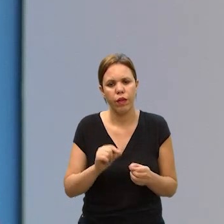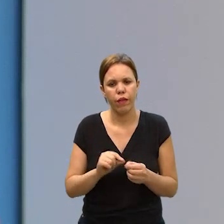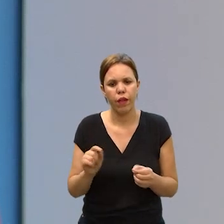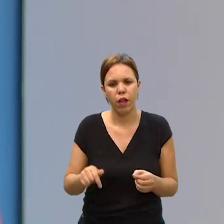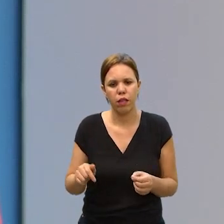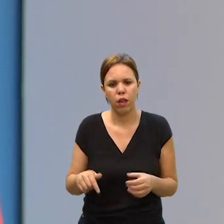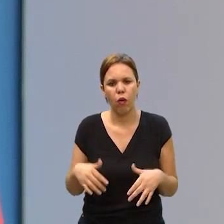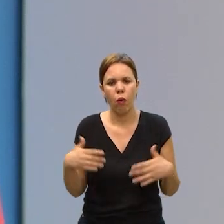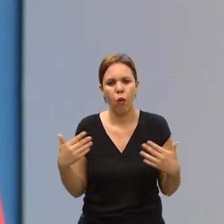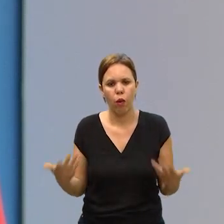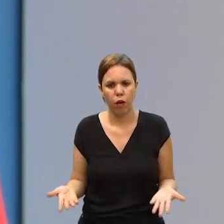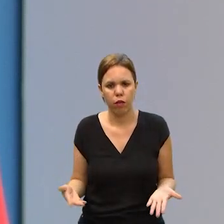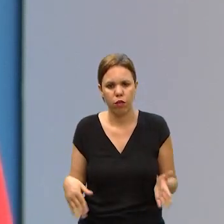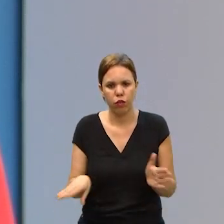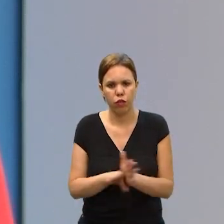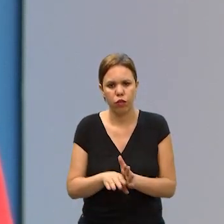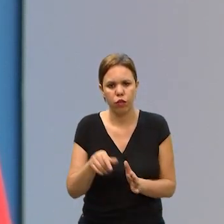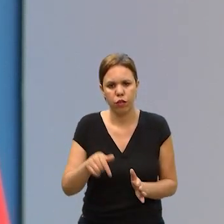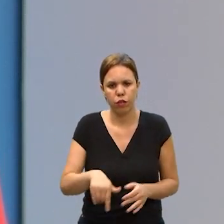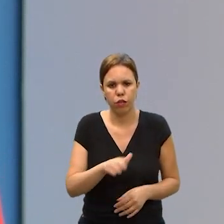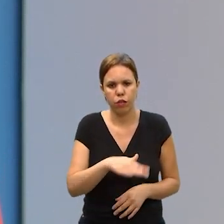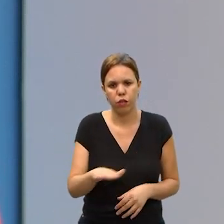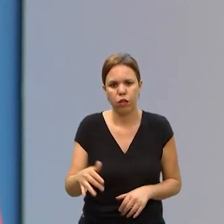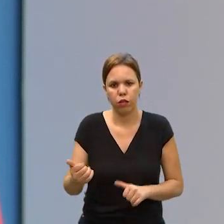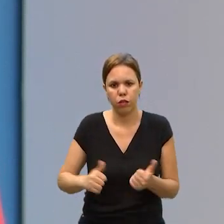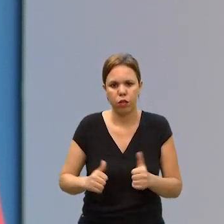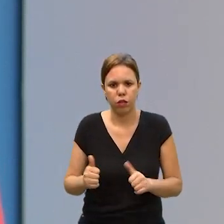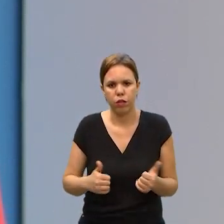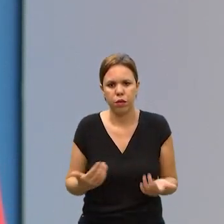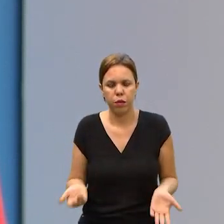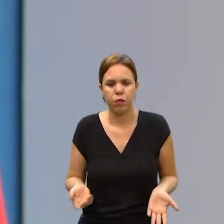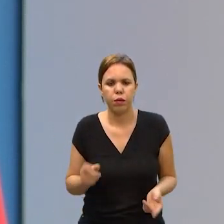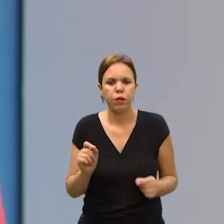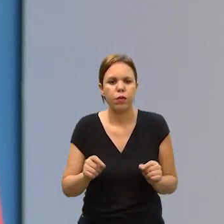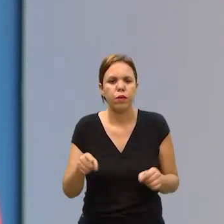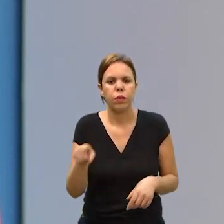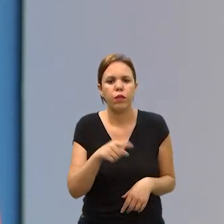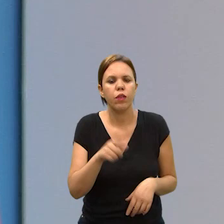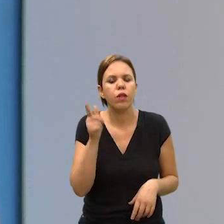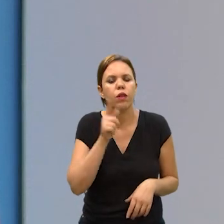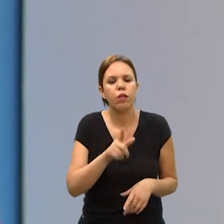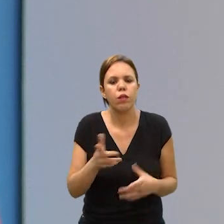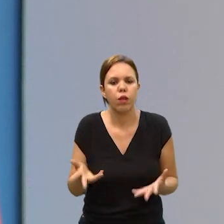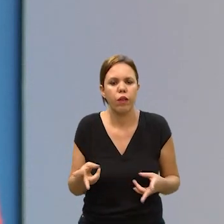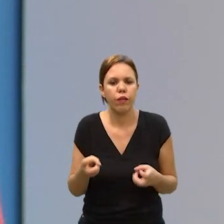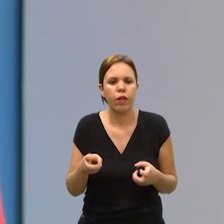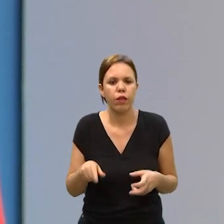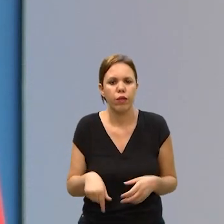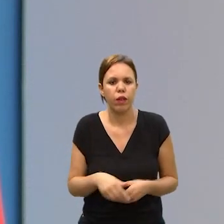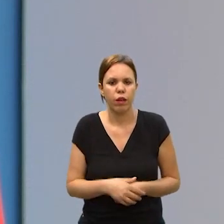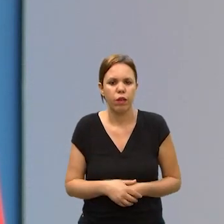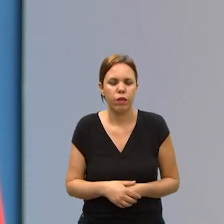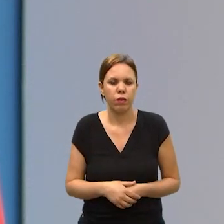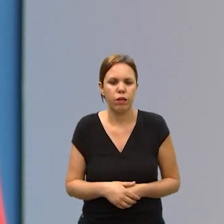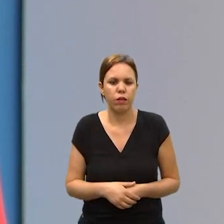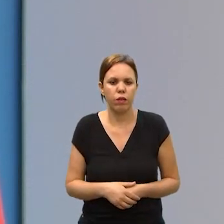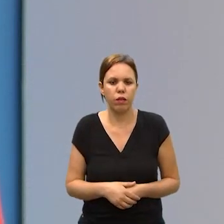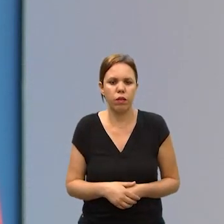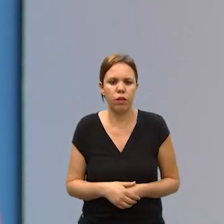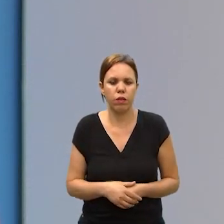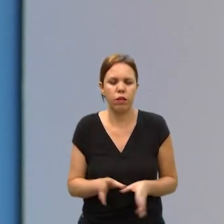identificação que vocês fazem quando chega a criança, essa avaliação, o que vocês conseguem